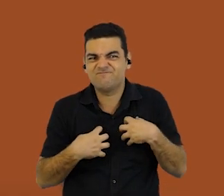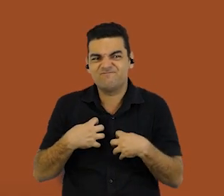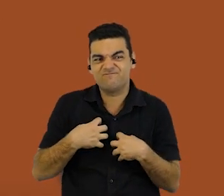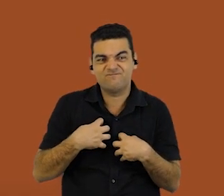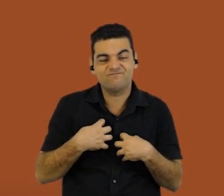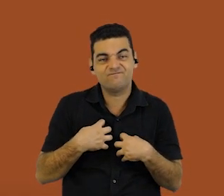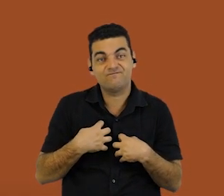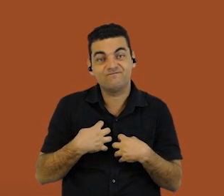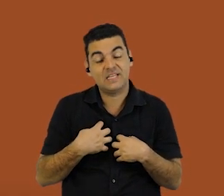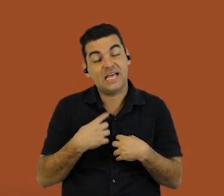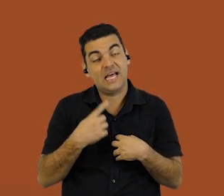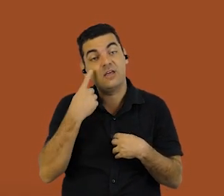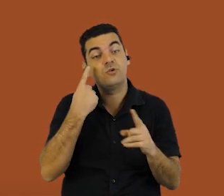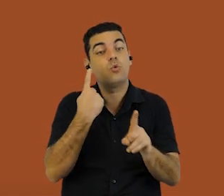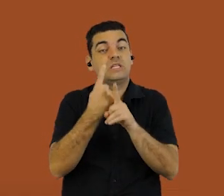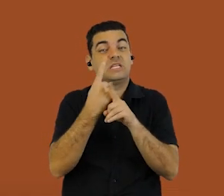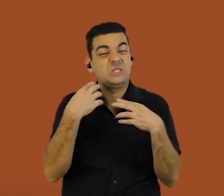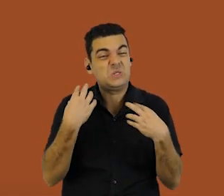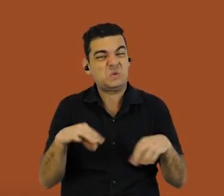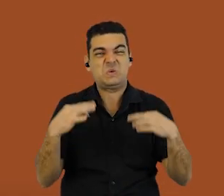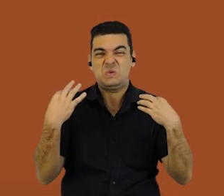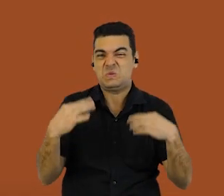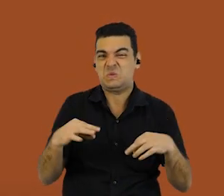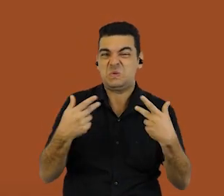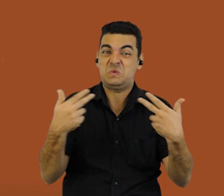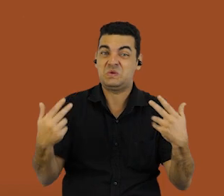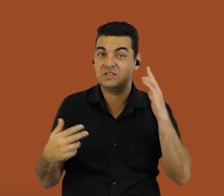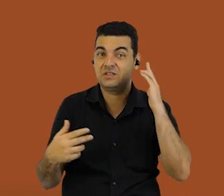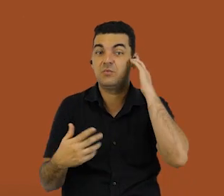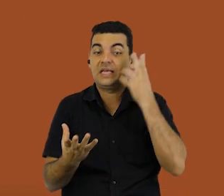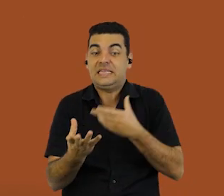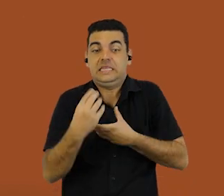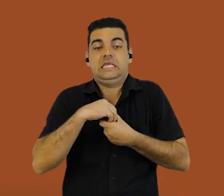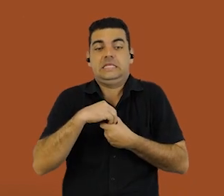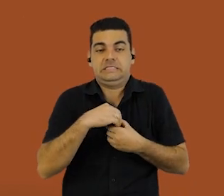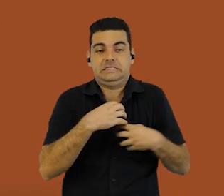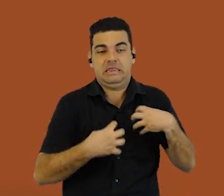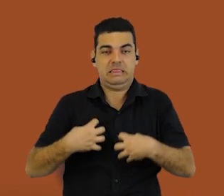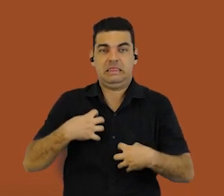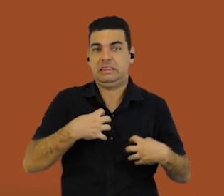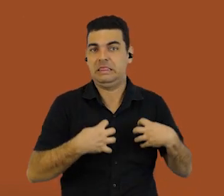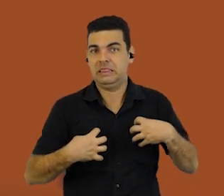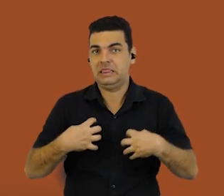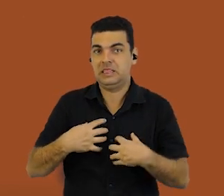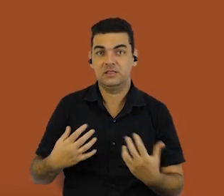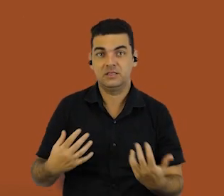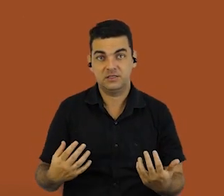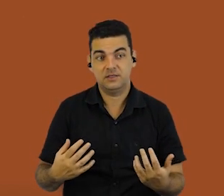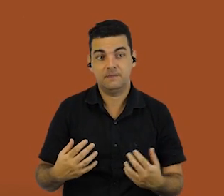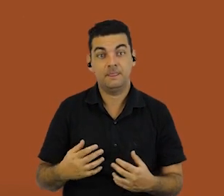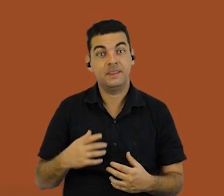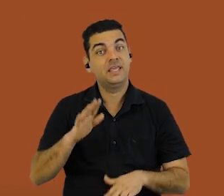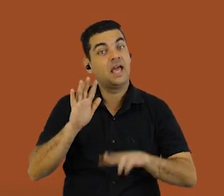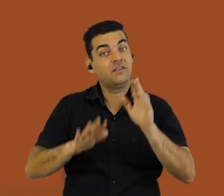no seio da sociedade, como as feridas que eu, enquanto agente na educação, também